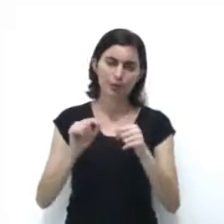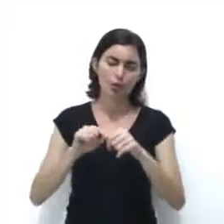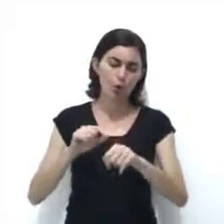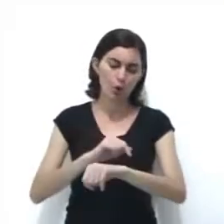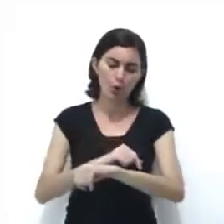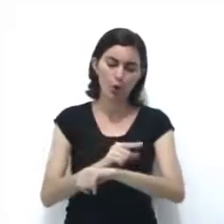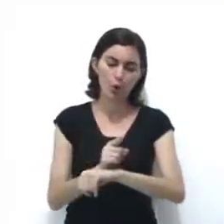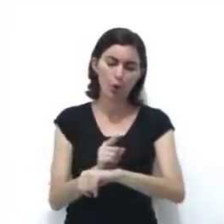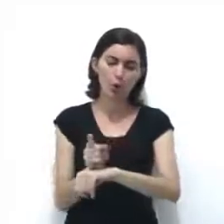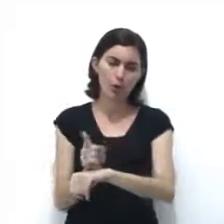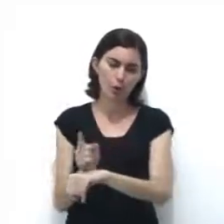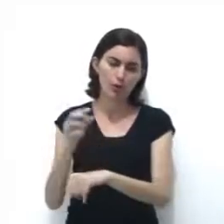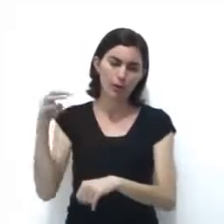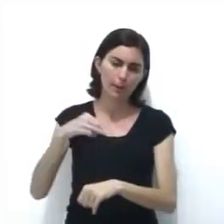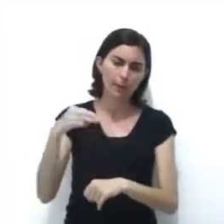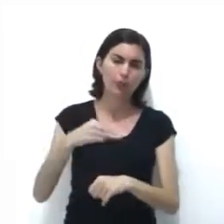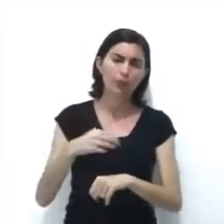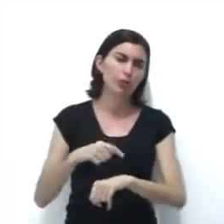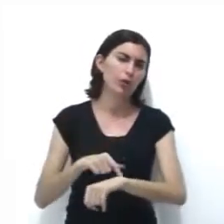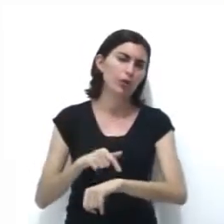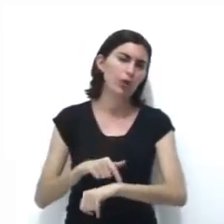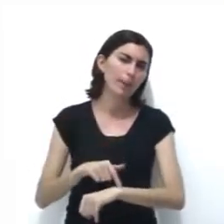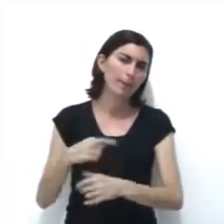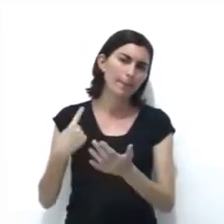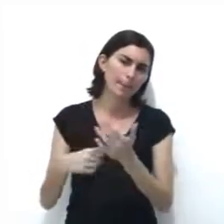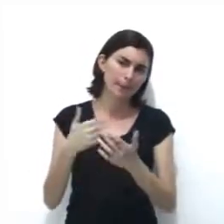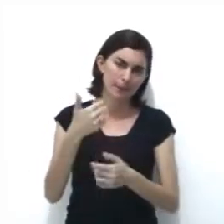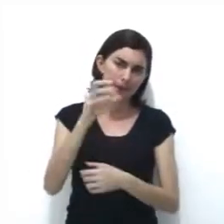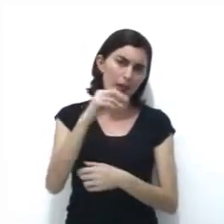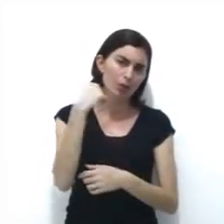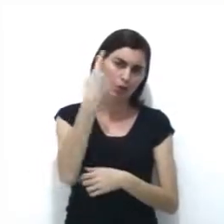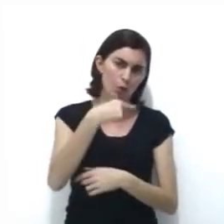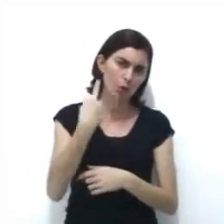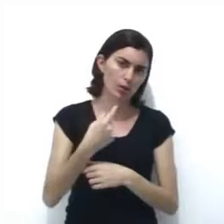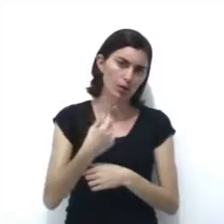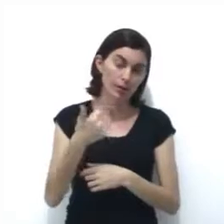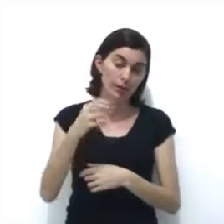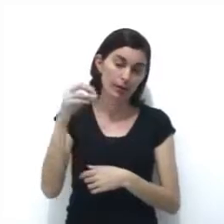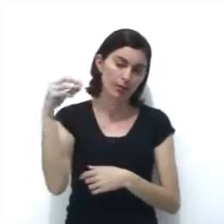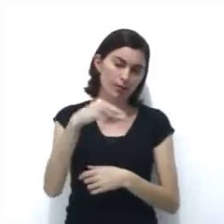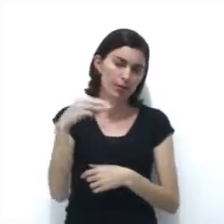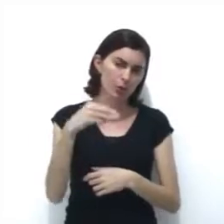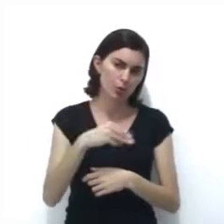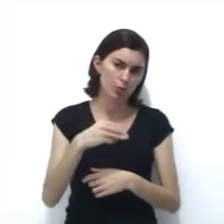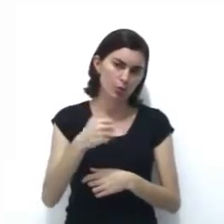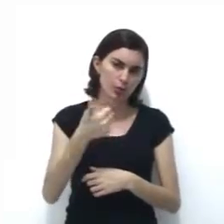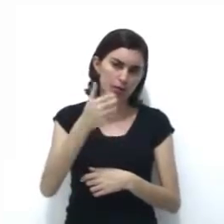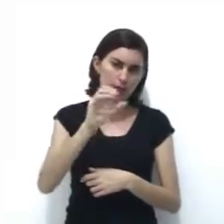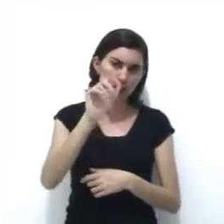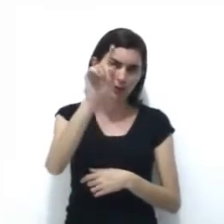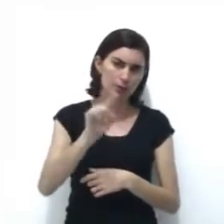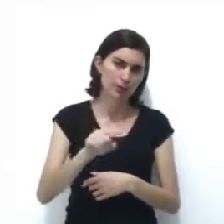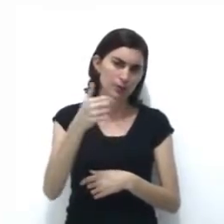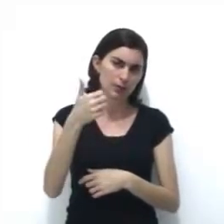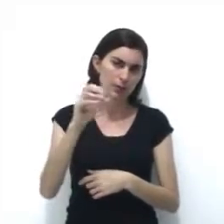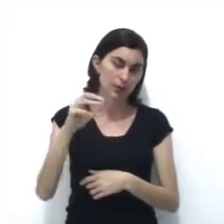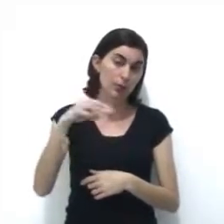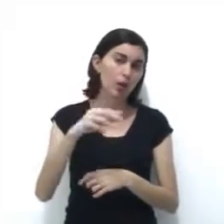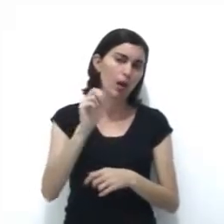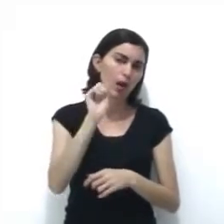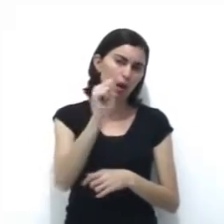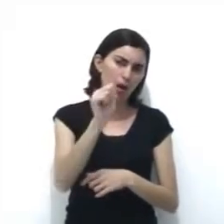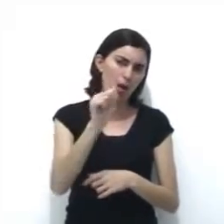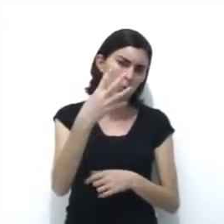ponteiro da hora e do minuto em um relógio que marca 10 horas e 10 minutos, mede. Alternativa